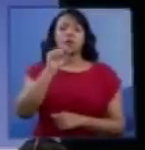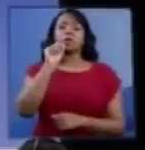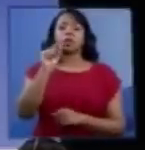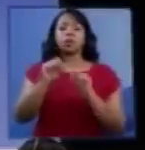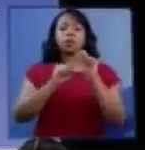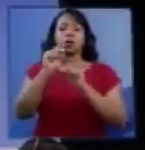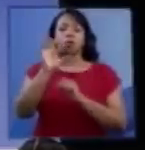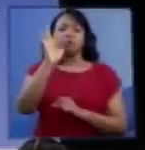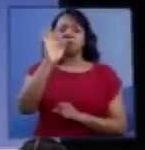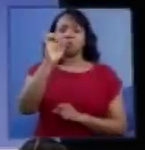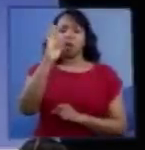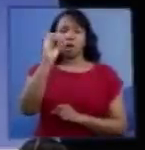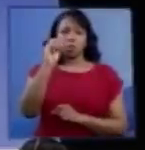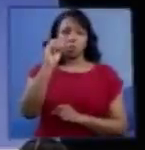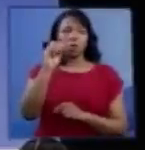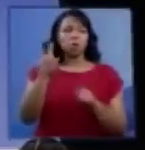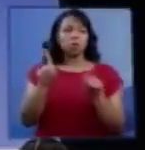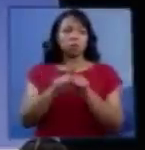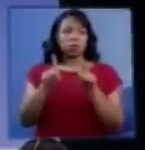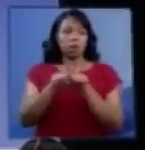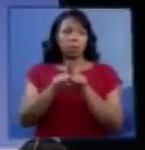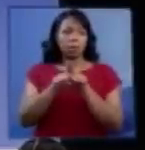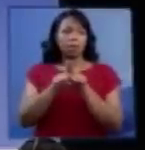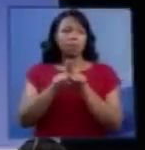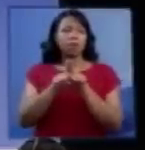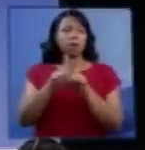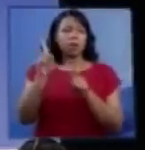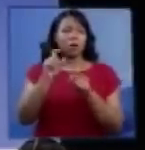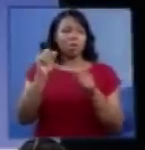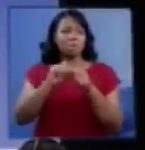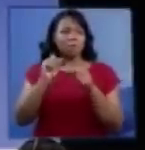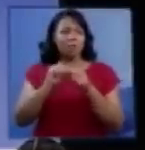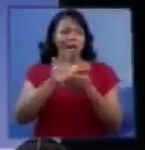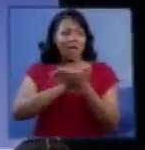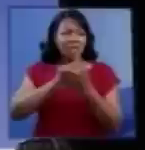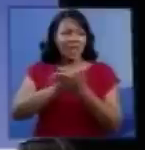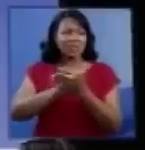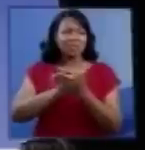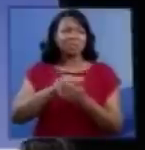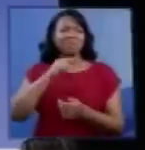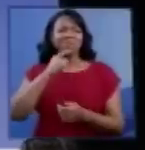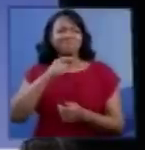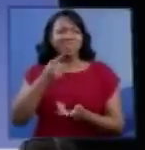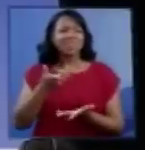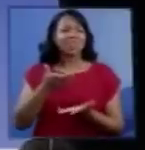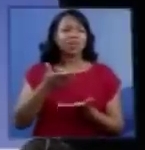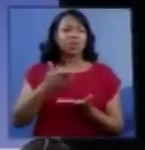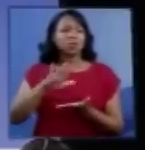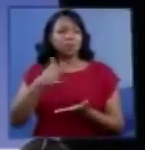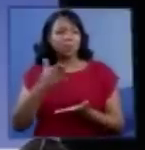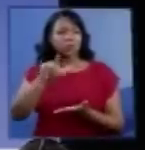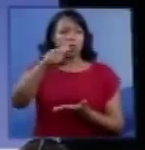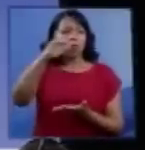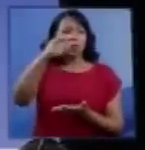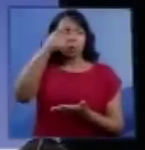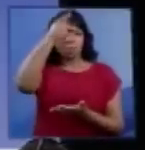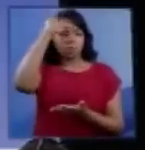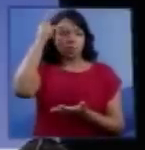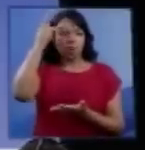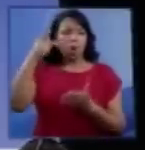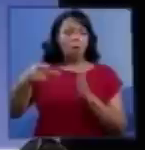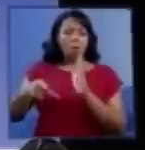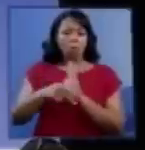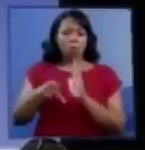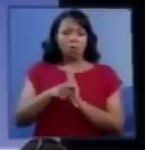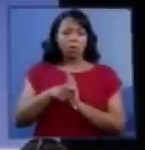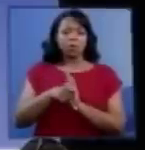con encefalia não é relativo a nada não é relativo a ninguém não depende de outra pessoa ou de